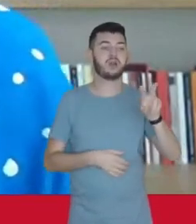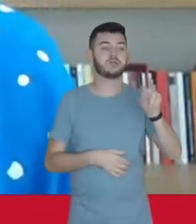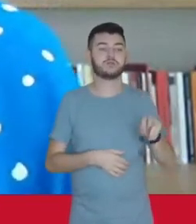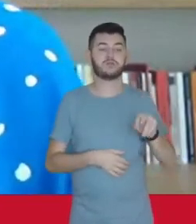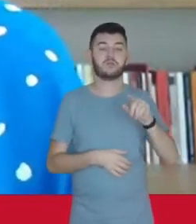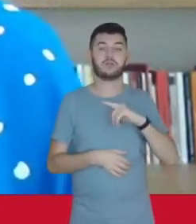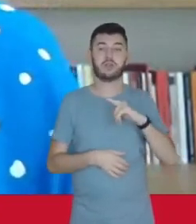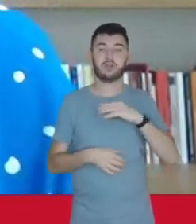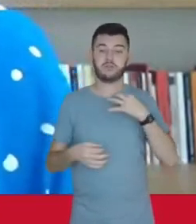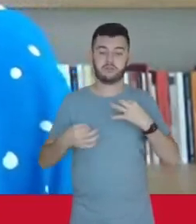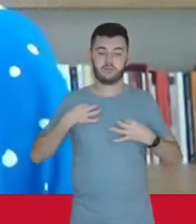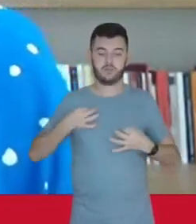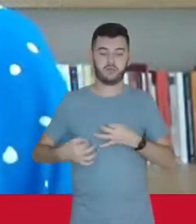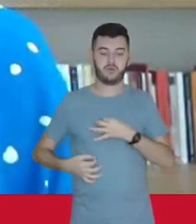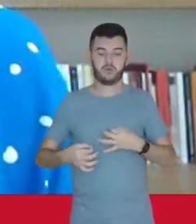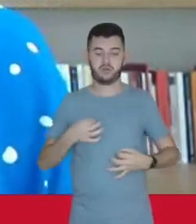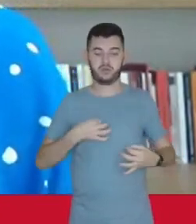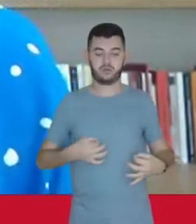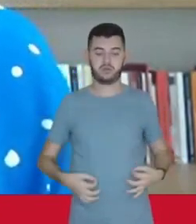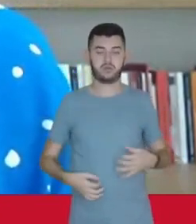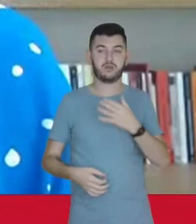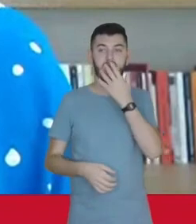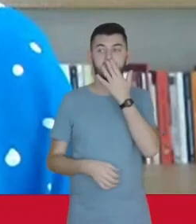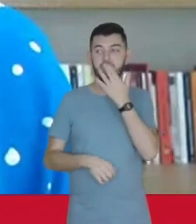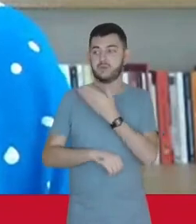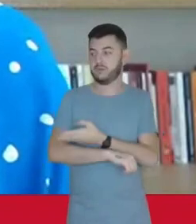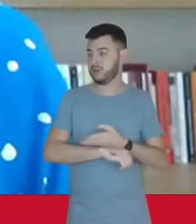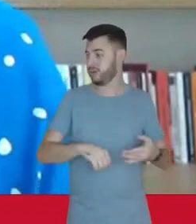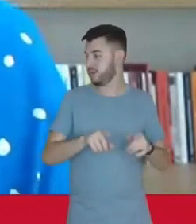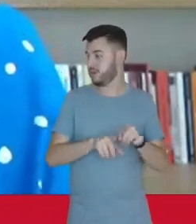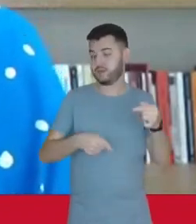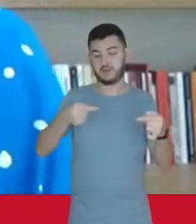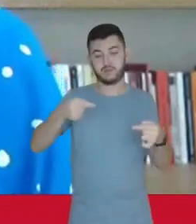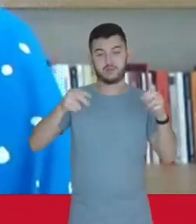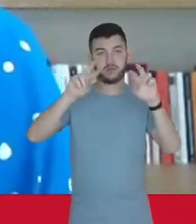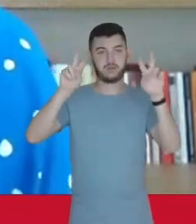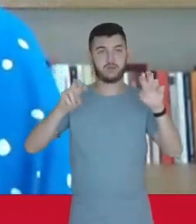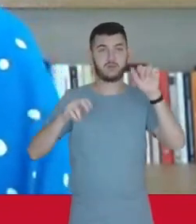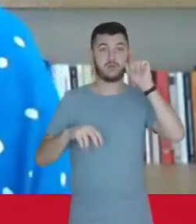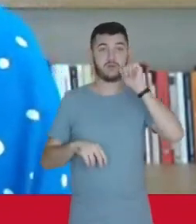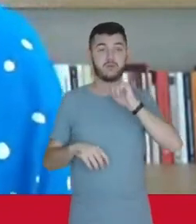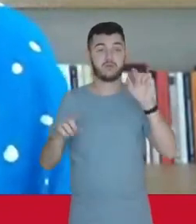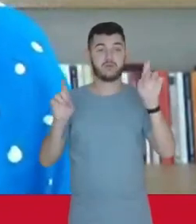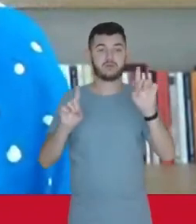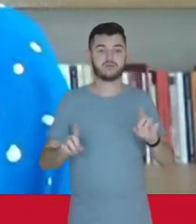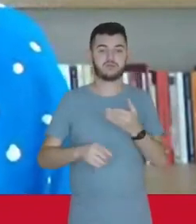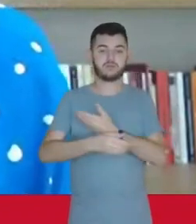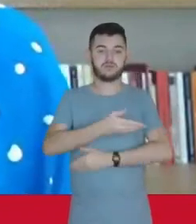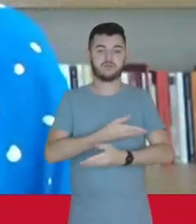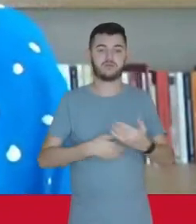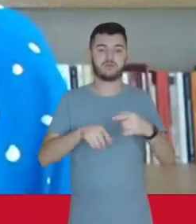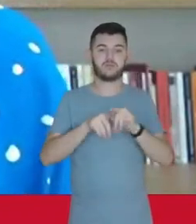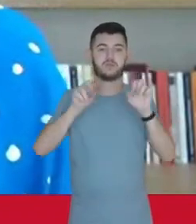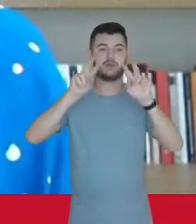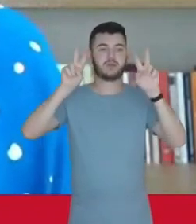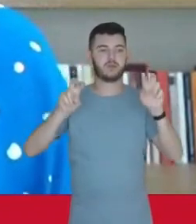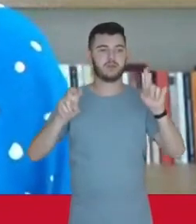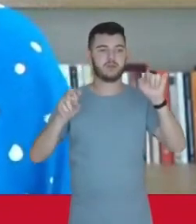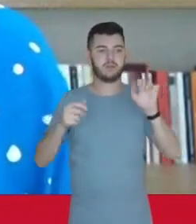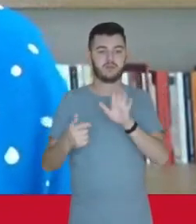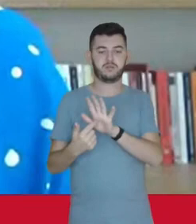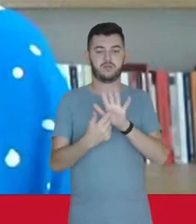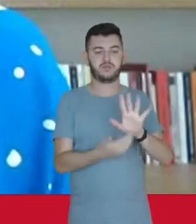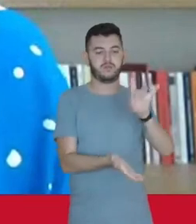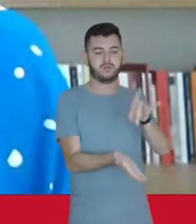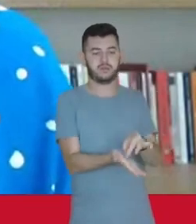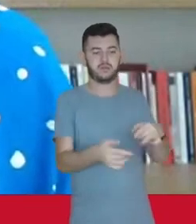Esse debate sobre a questão das mulheres com deficiência e a questão colocada aqui